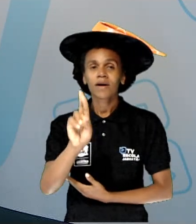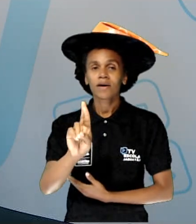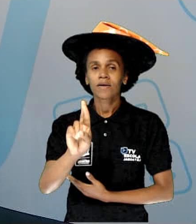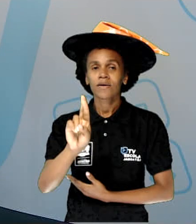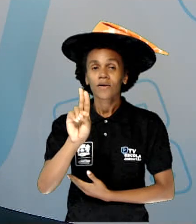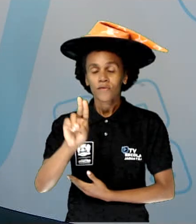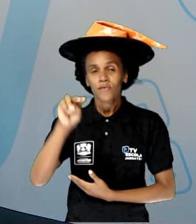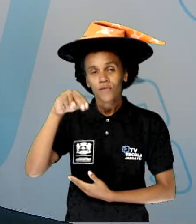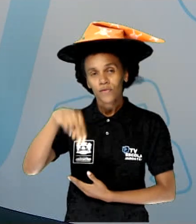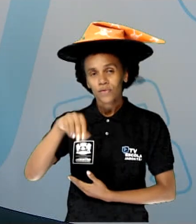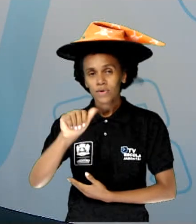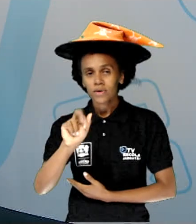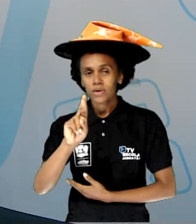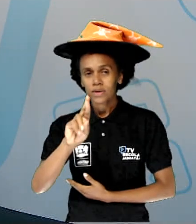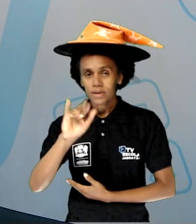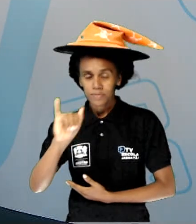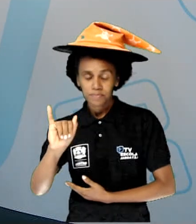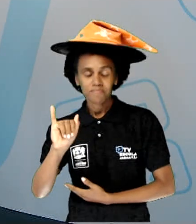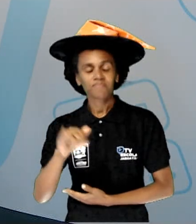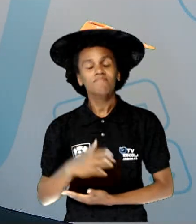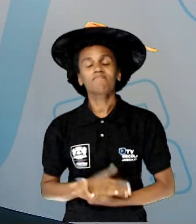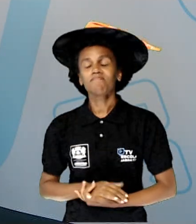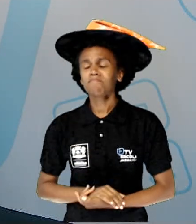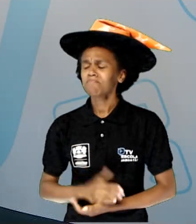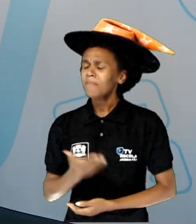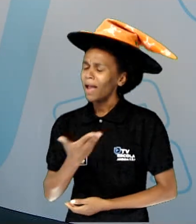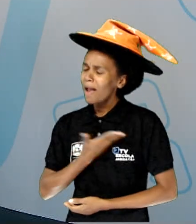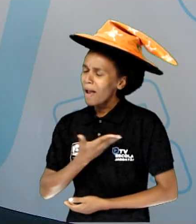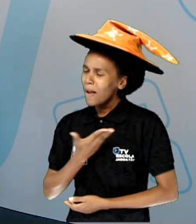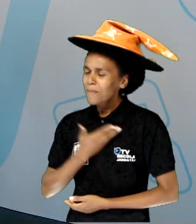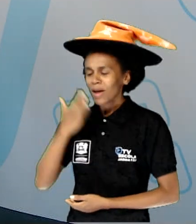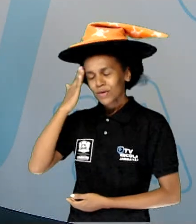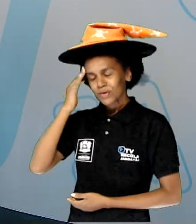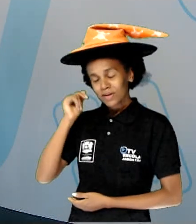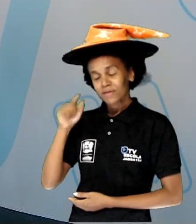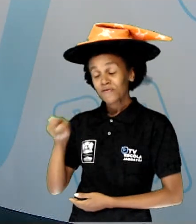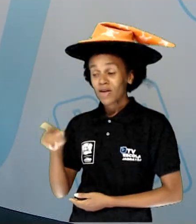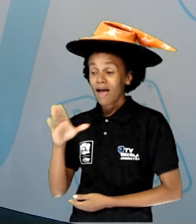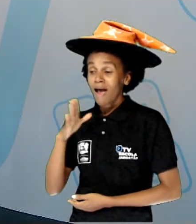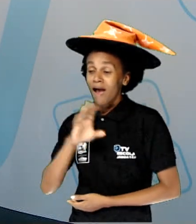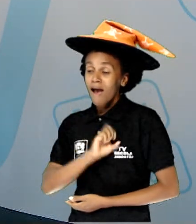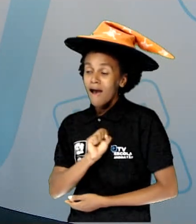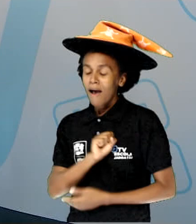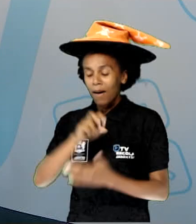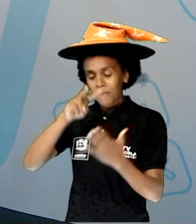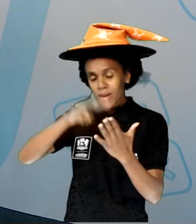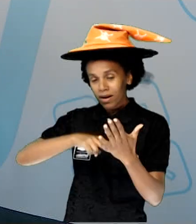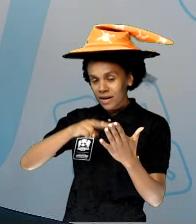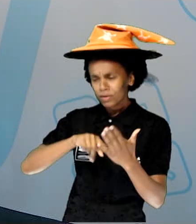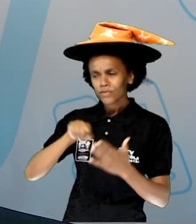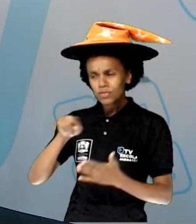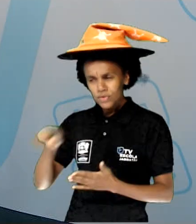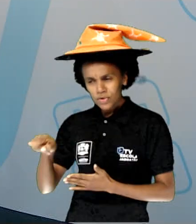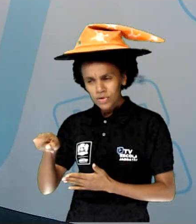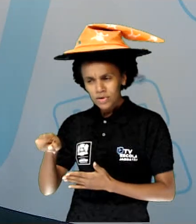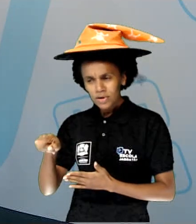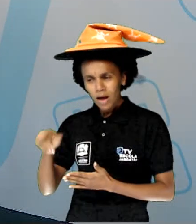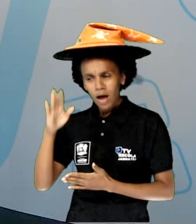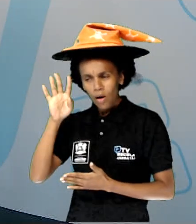amigão eu sei que você ama Lê me diga uma coisa você já ouviu falar em EVA furnari